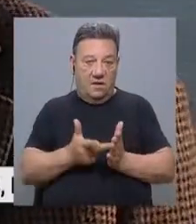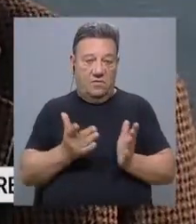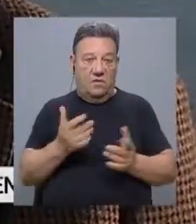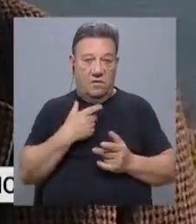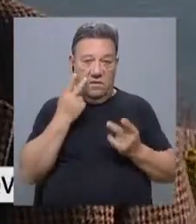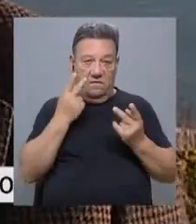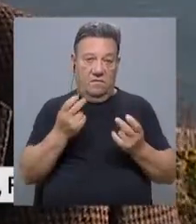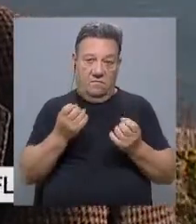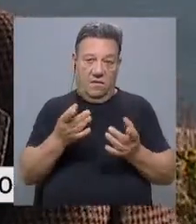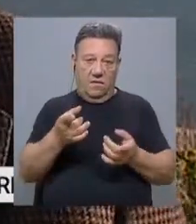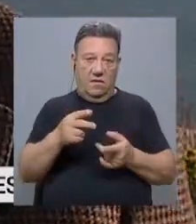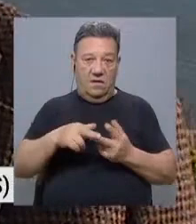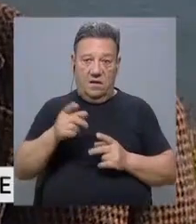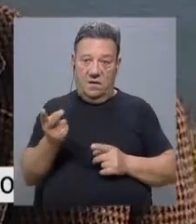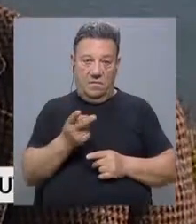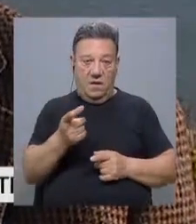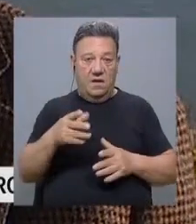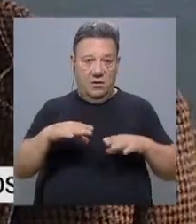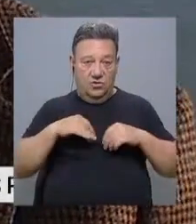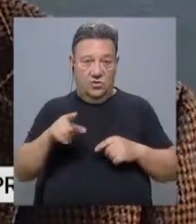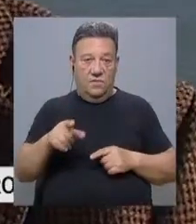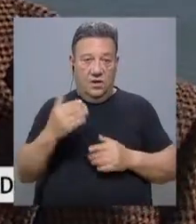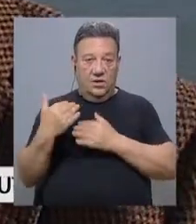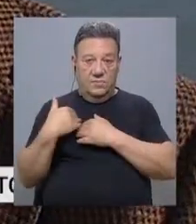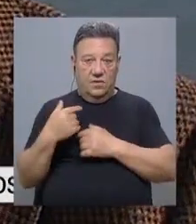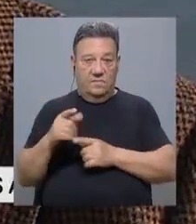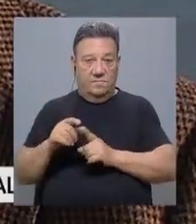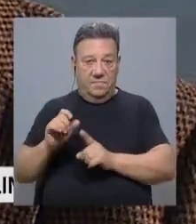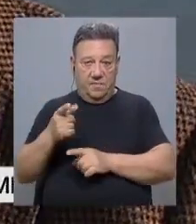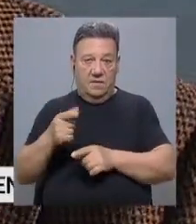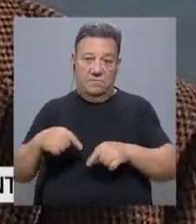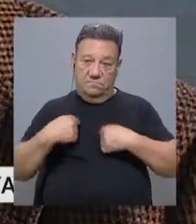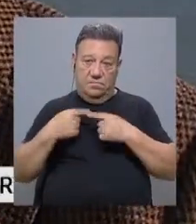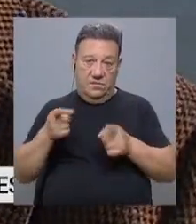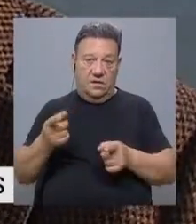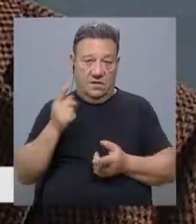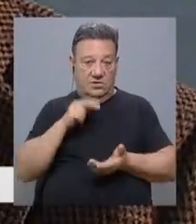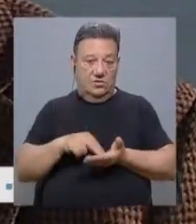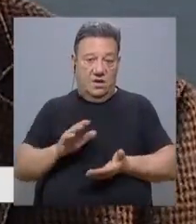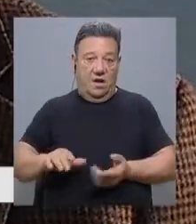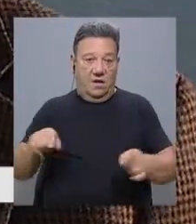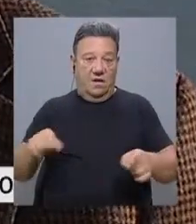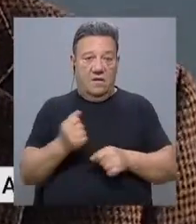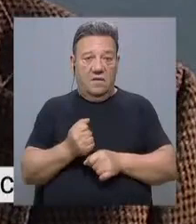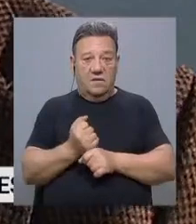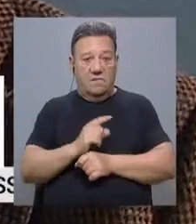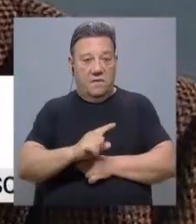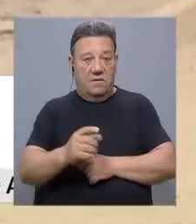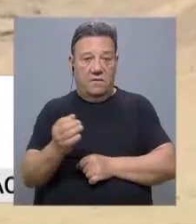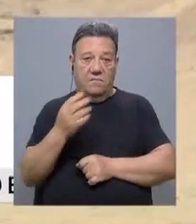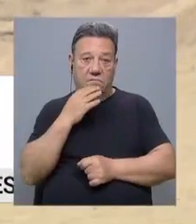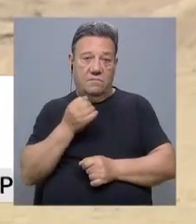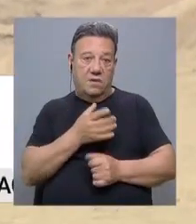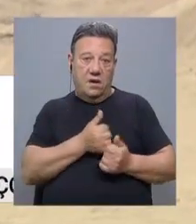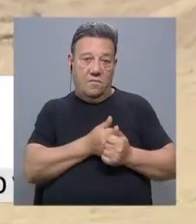muito bons olhos que as autarquias assumam esta responsabilidade primeira de serem elas que, estando aqui, a executar estes trabalhos devidamente